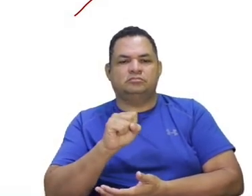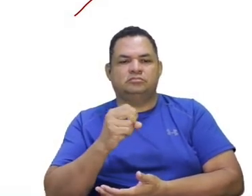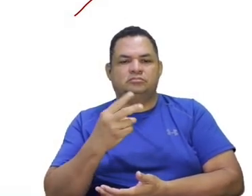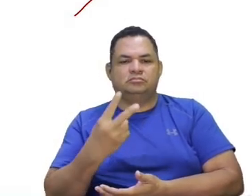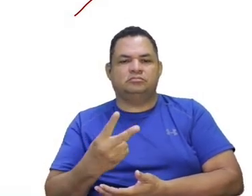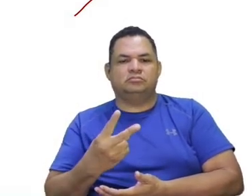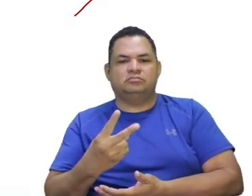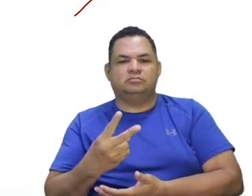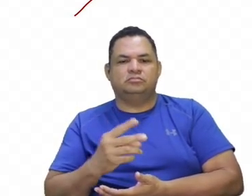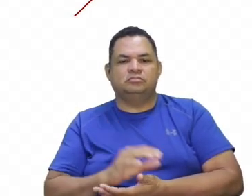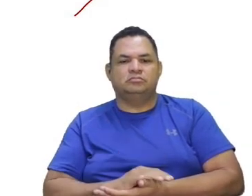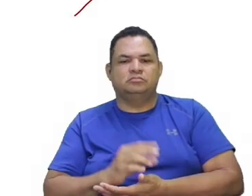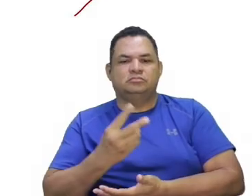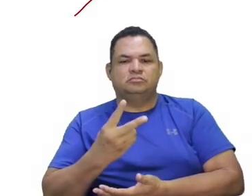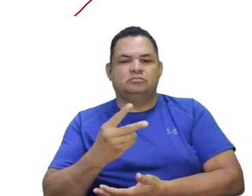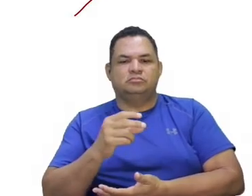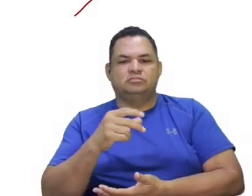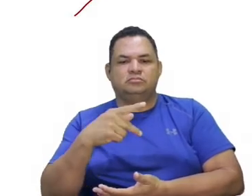2S2,